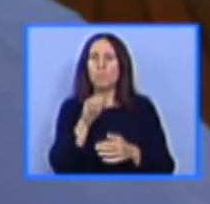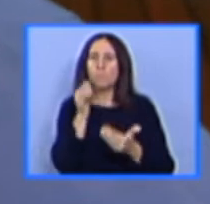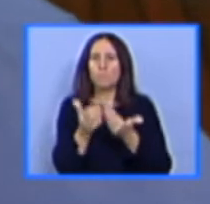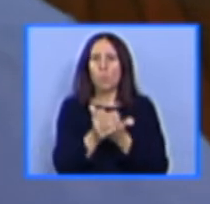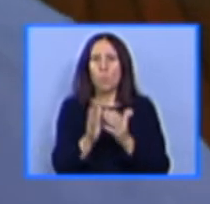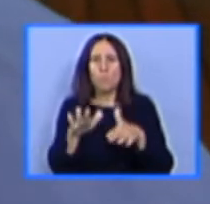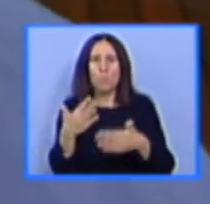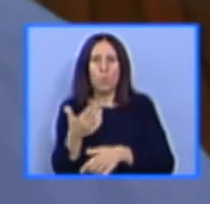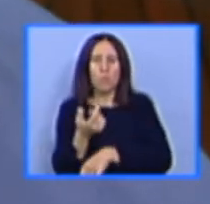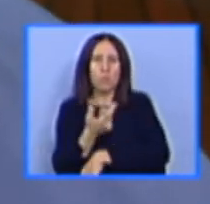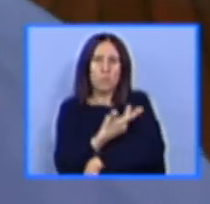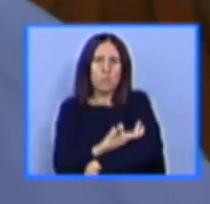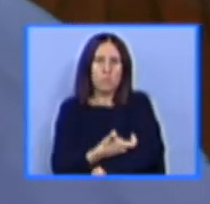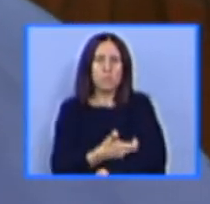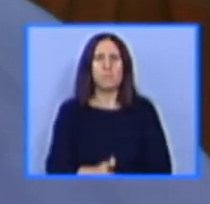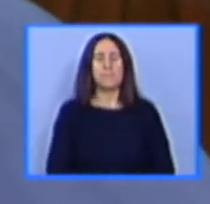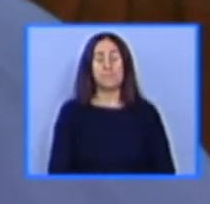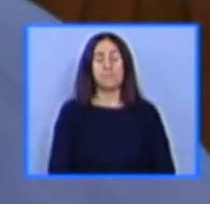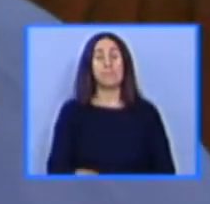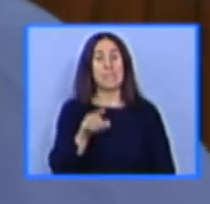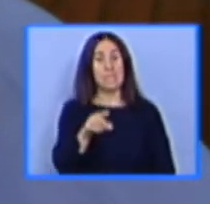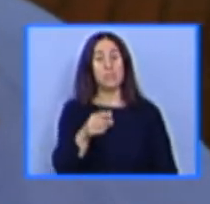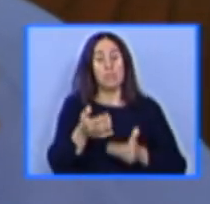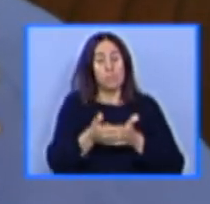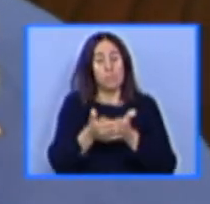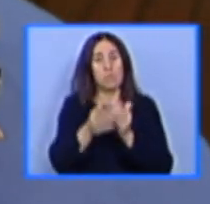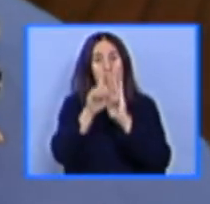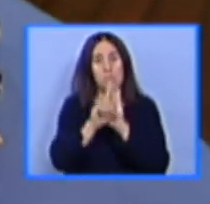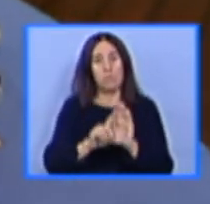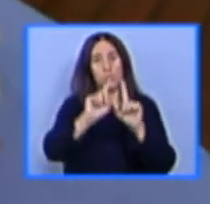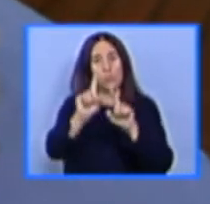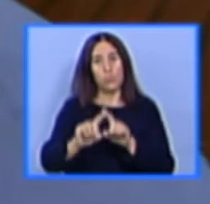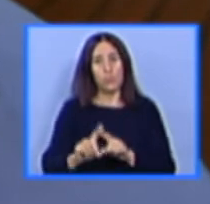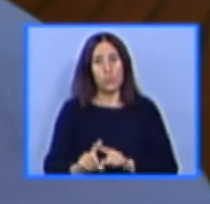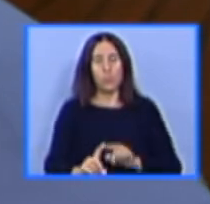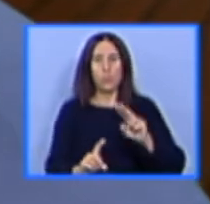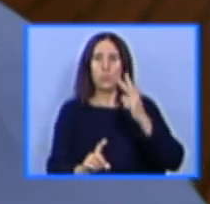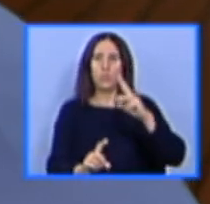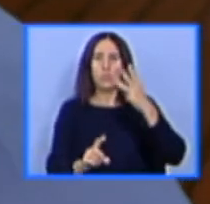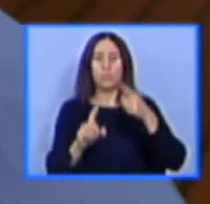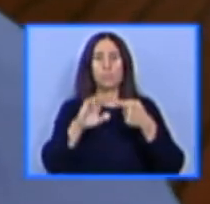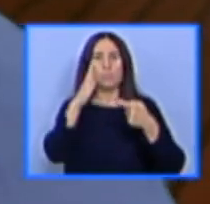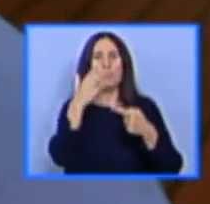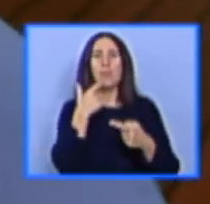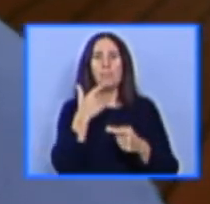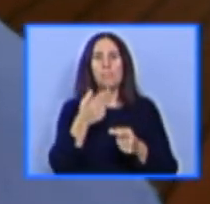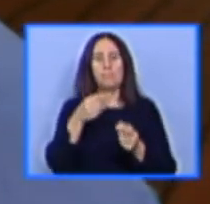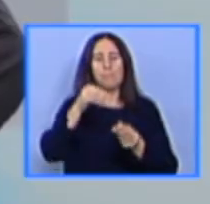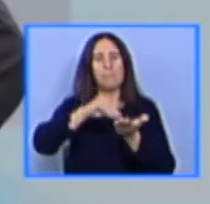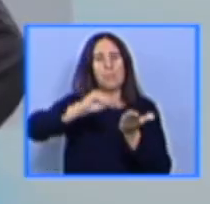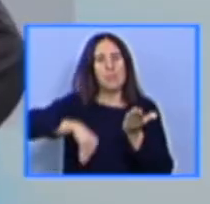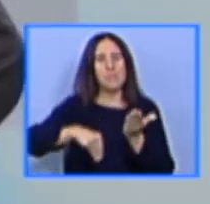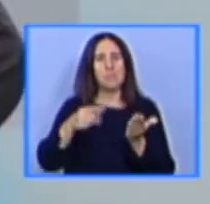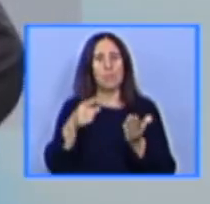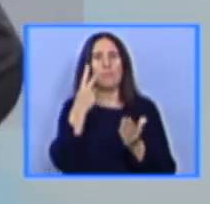legislativo é acompanhado em 2 ou 3 modos. O primeiro modo é através daquela petição Toda a Vida tem Dignidade, que nós apresentámos